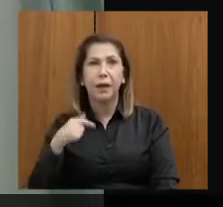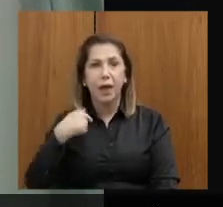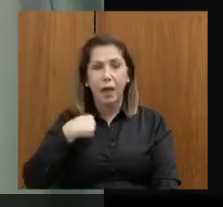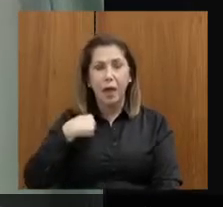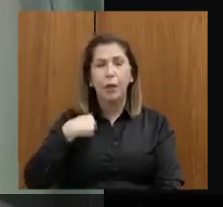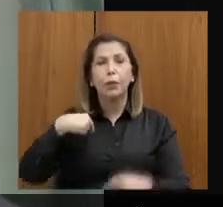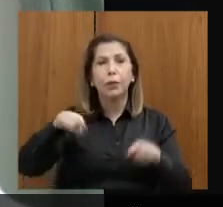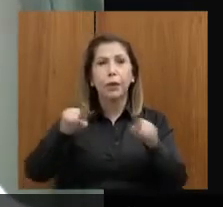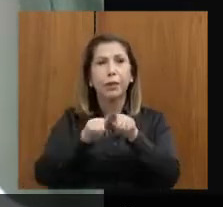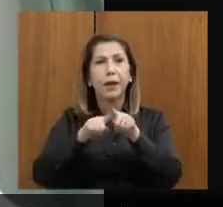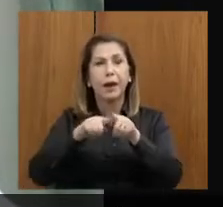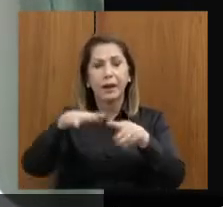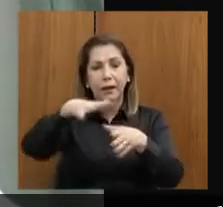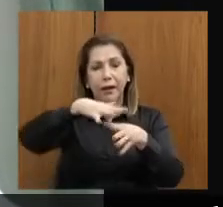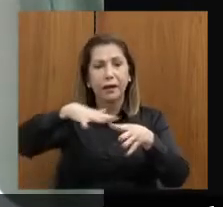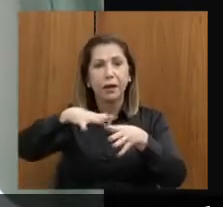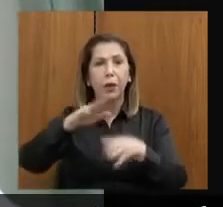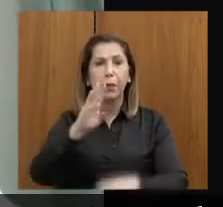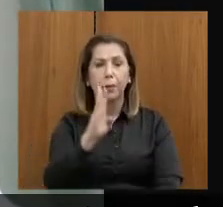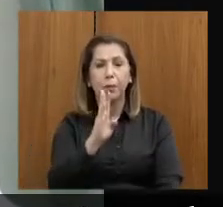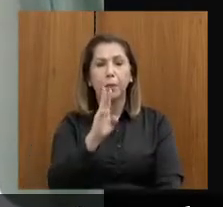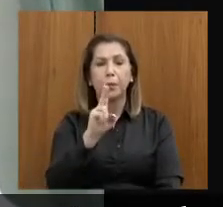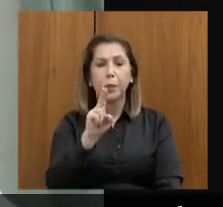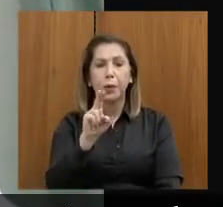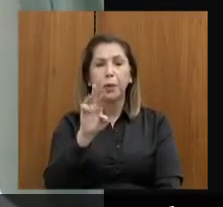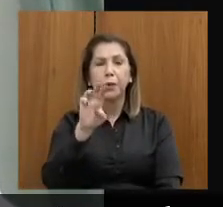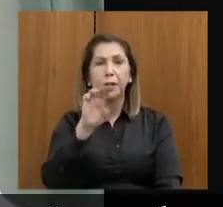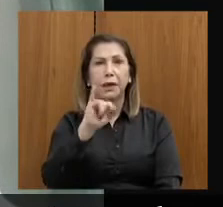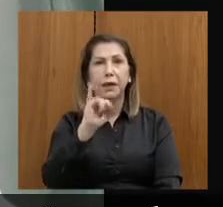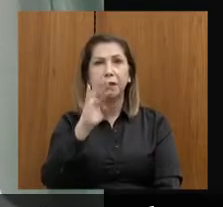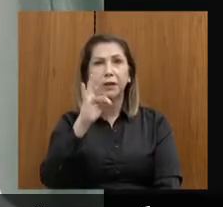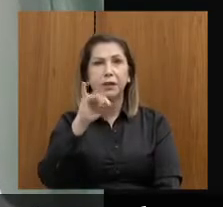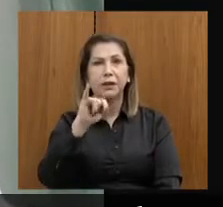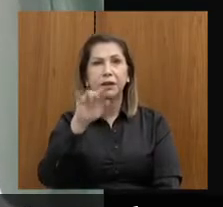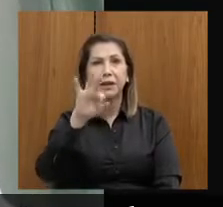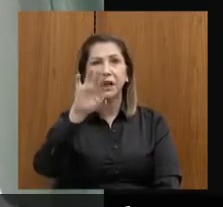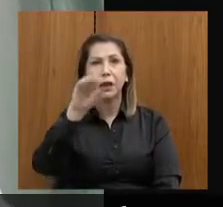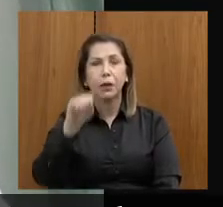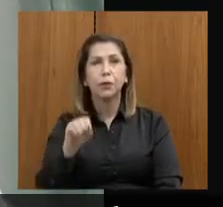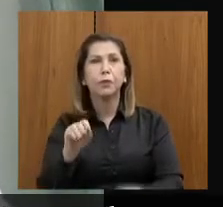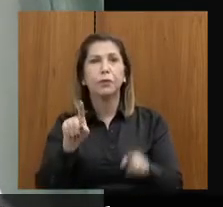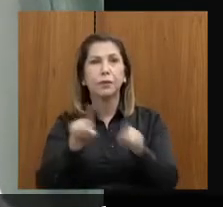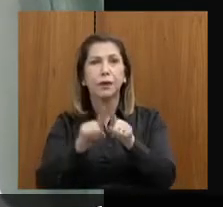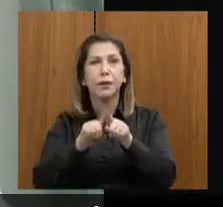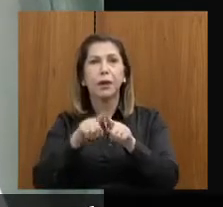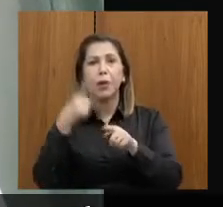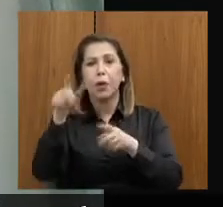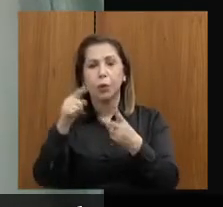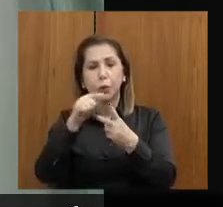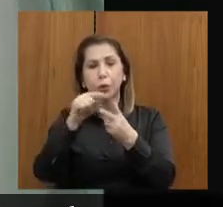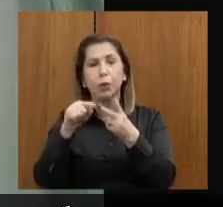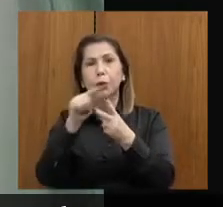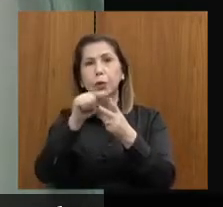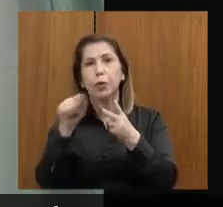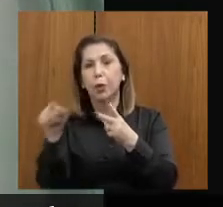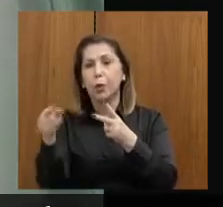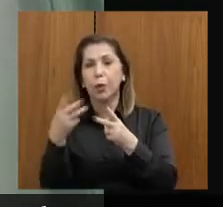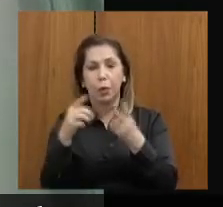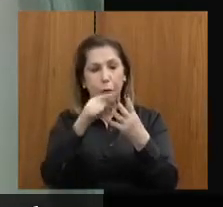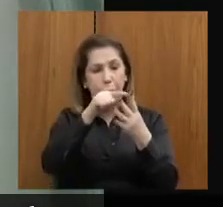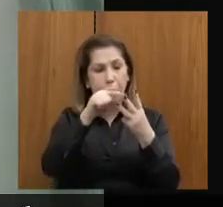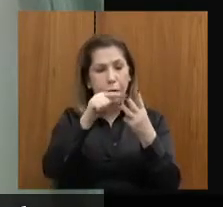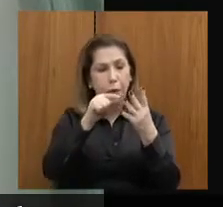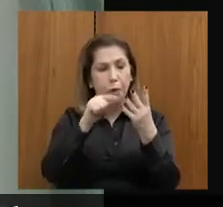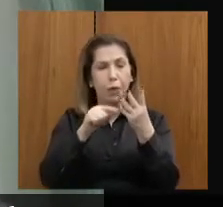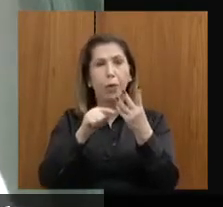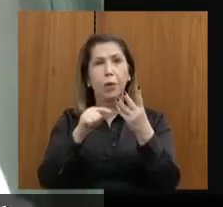Santino o senhor Cristino 2 vezes lá de fundo de Minas e a participação deles